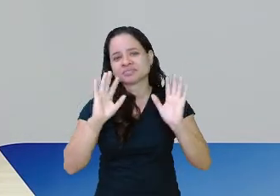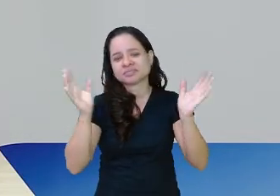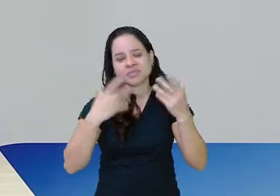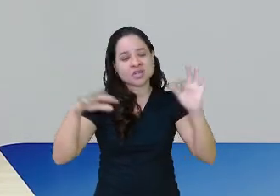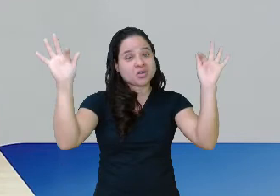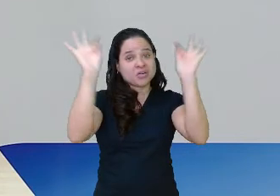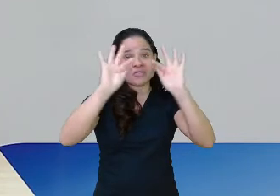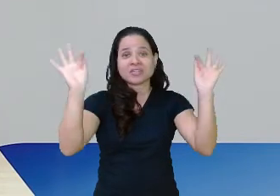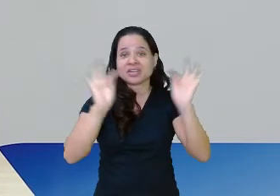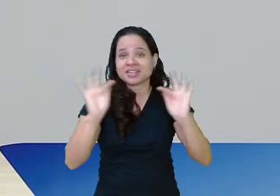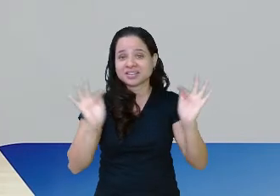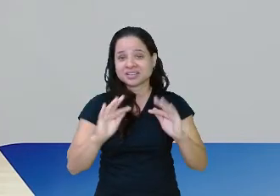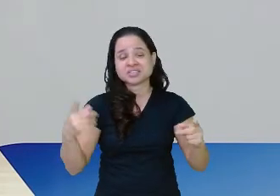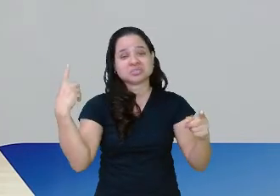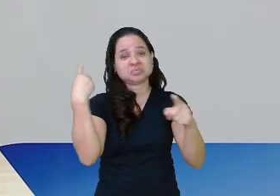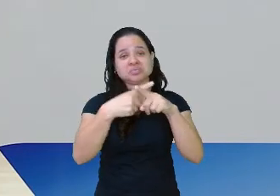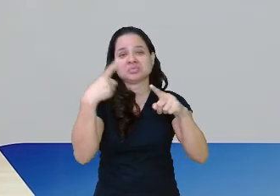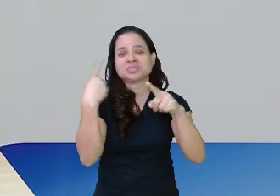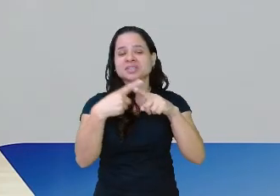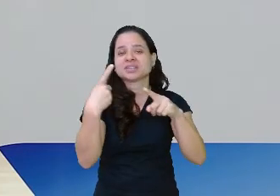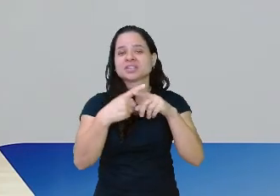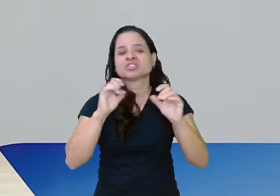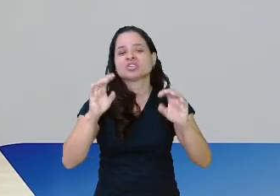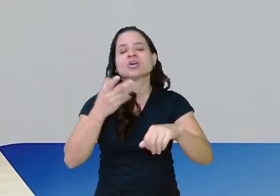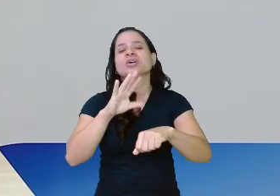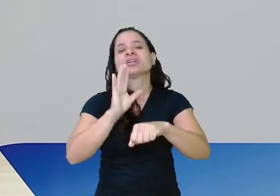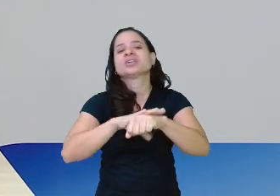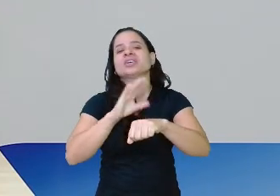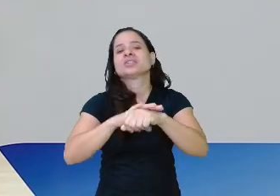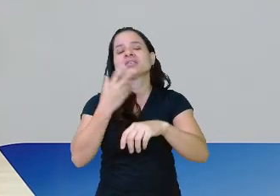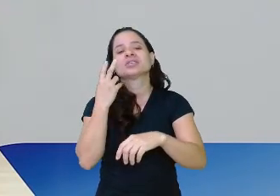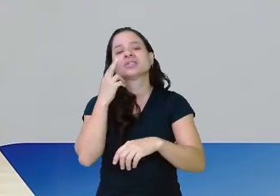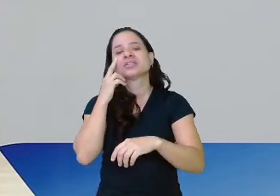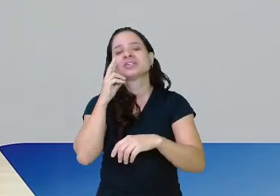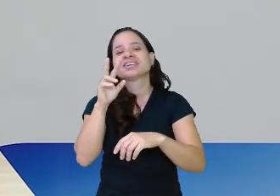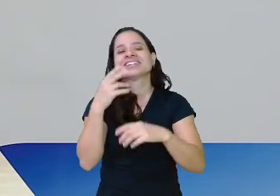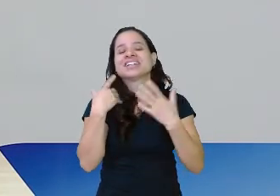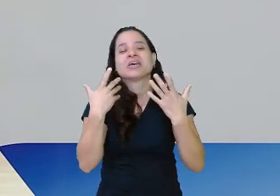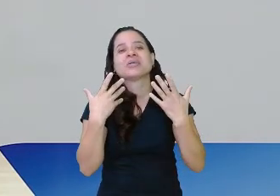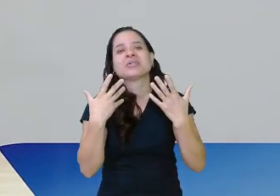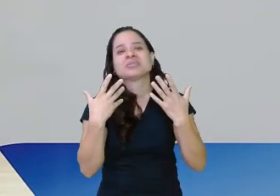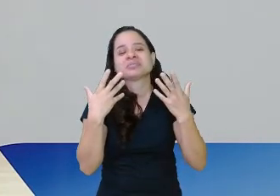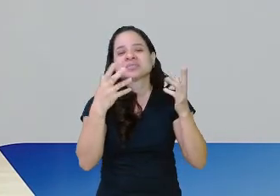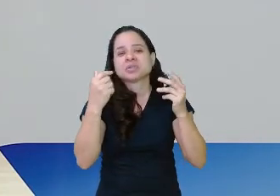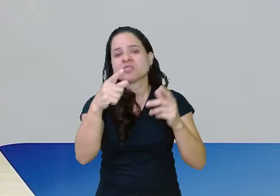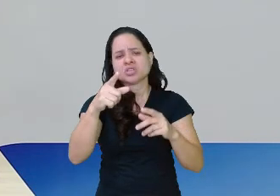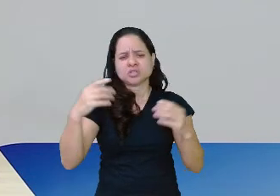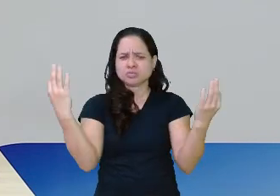feliz do que o normal, porque só deu tempo de eu molhar o bico, porque vocês são